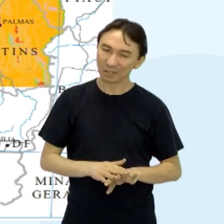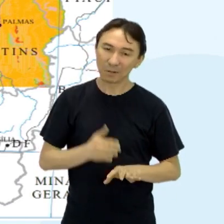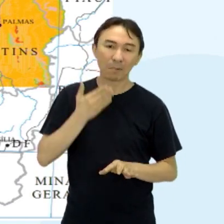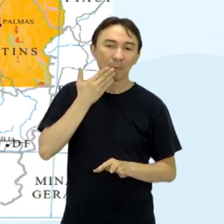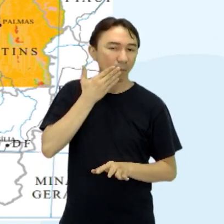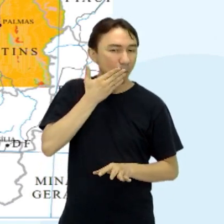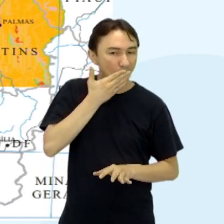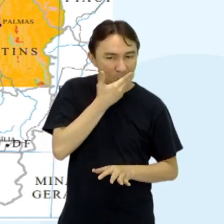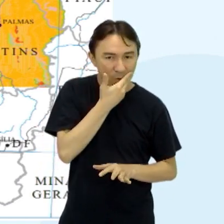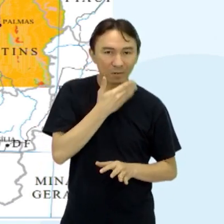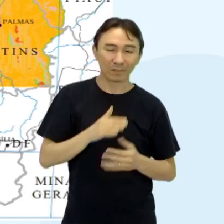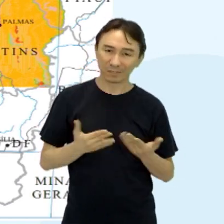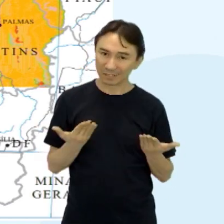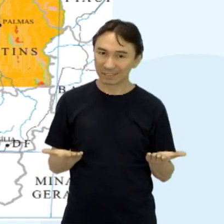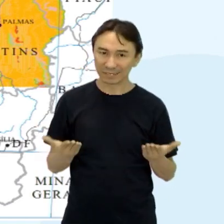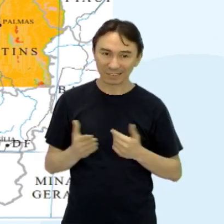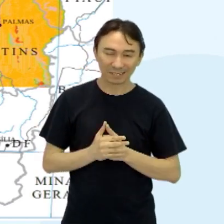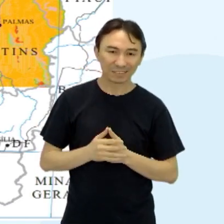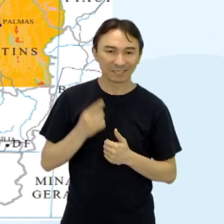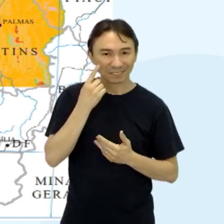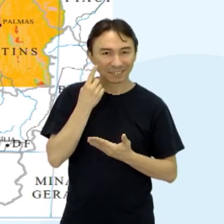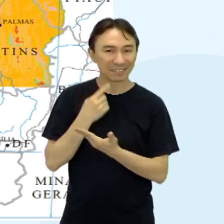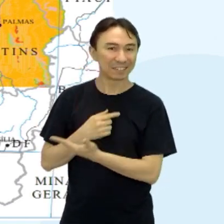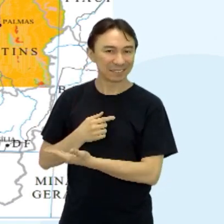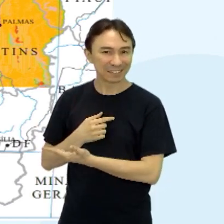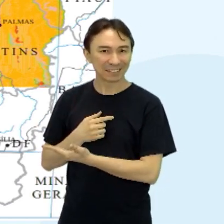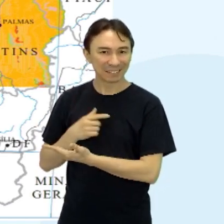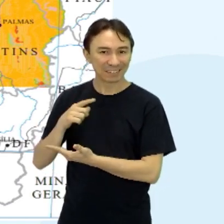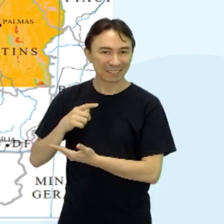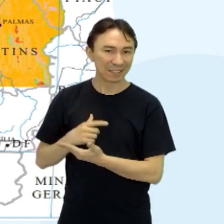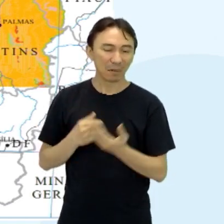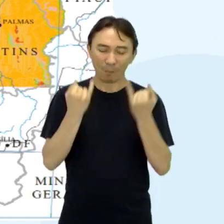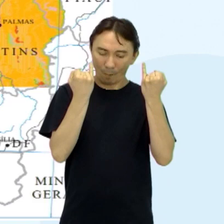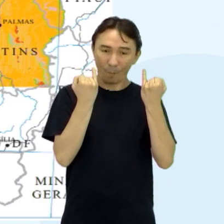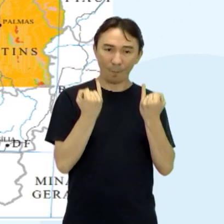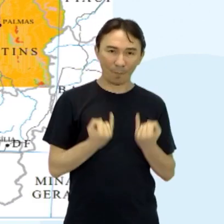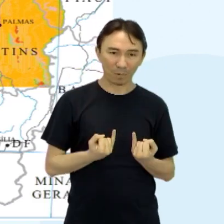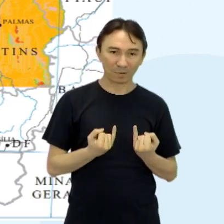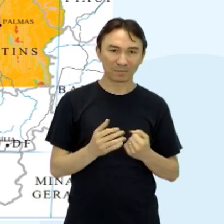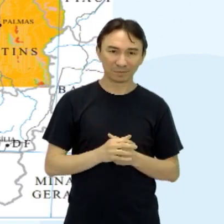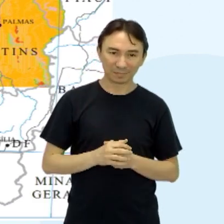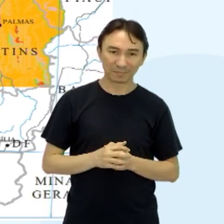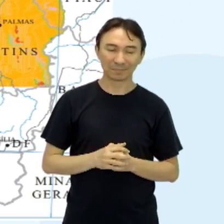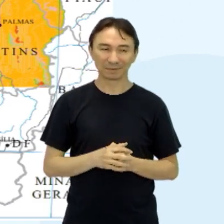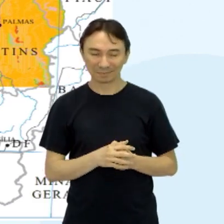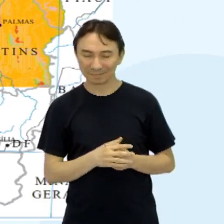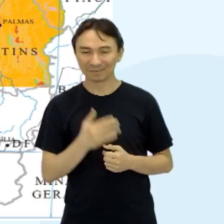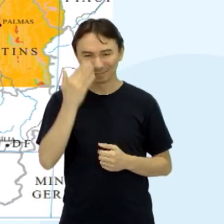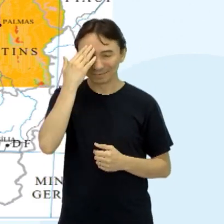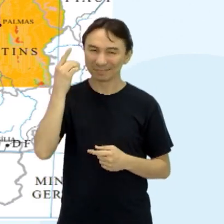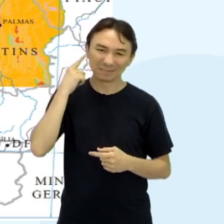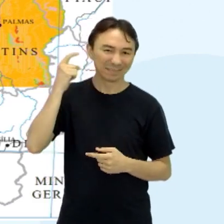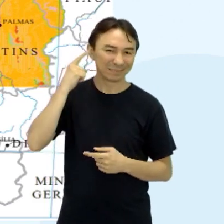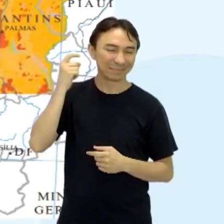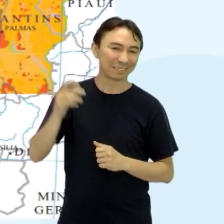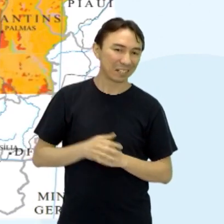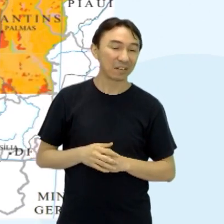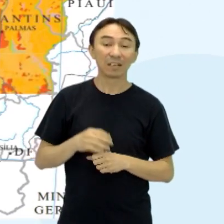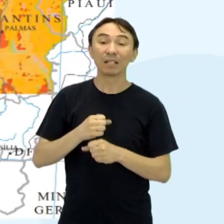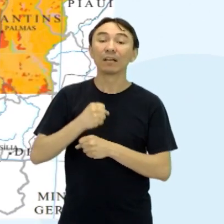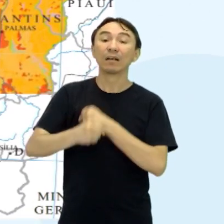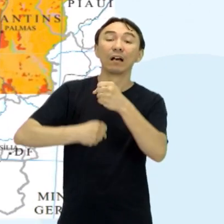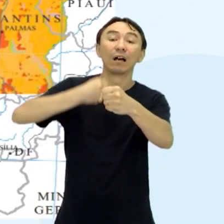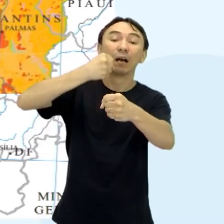aí para sacanear, que o meu querido aqui, ele adora me sacanear. Mas não tem problema, não. Obrigado. Vamos lá para 2014 de